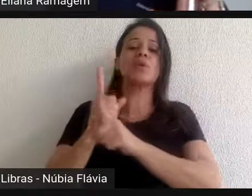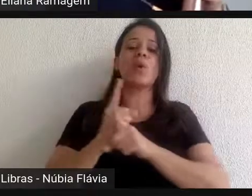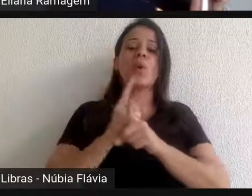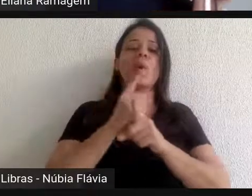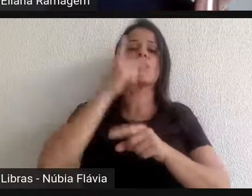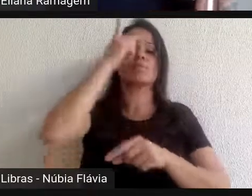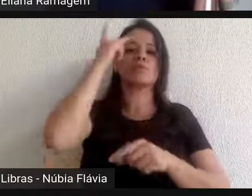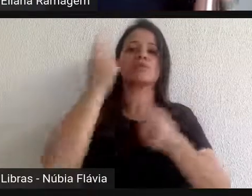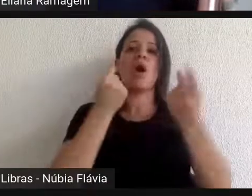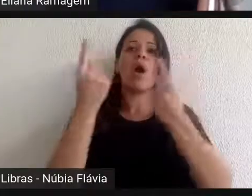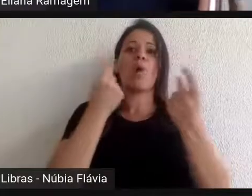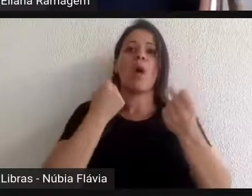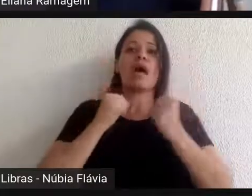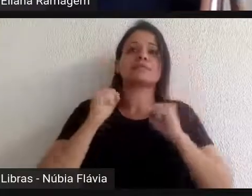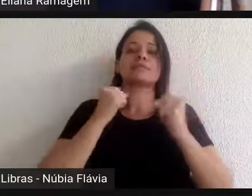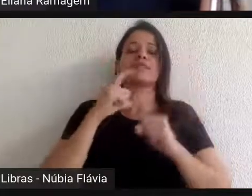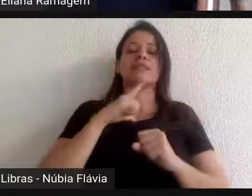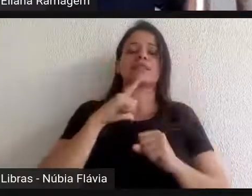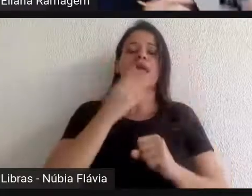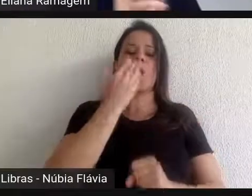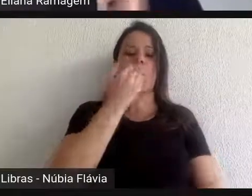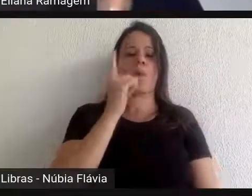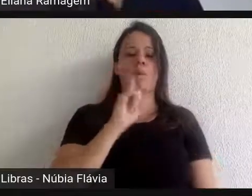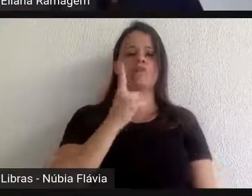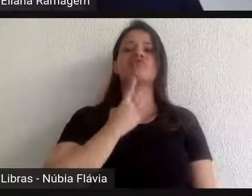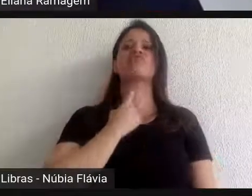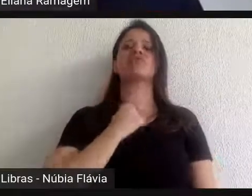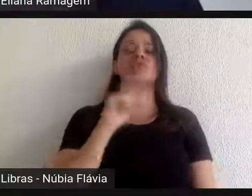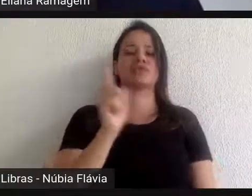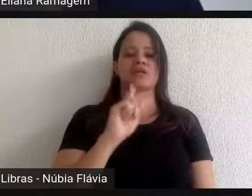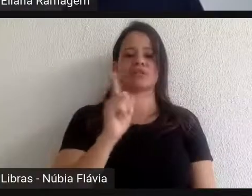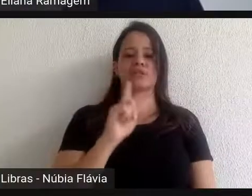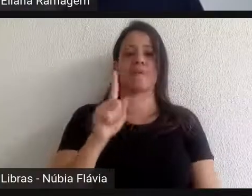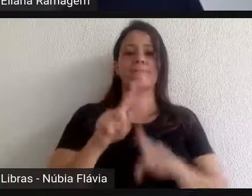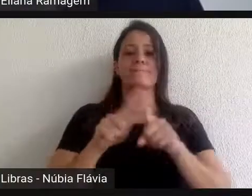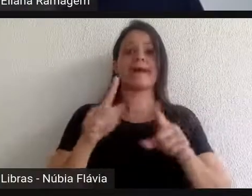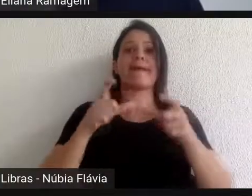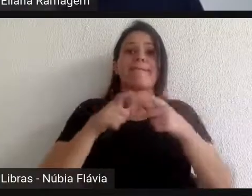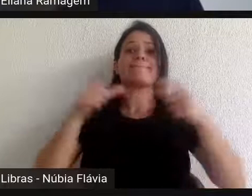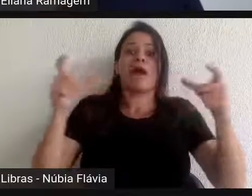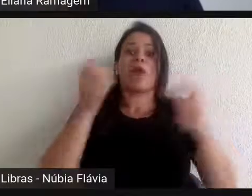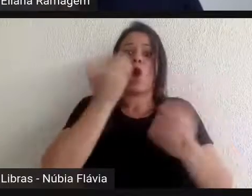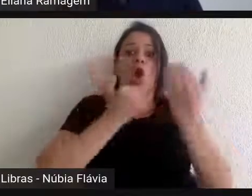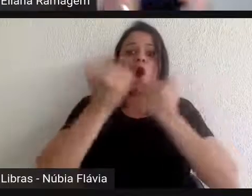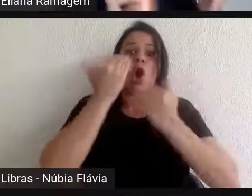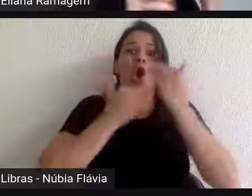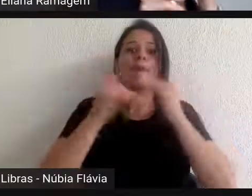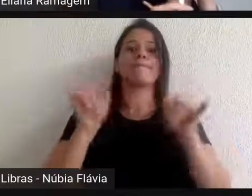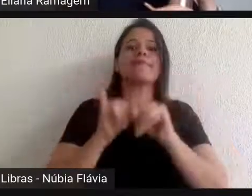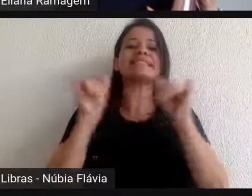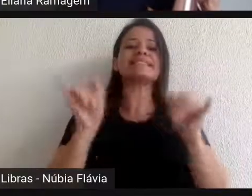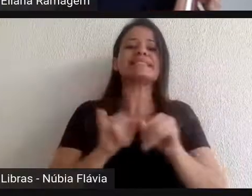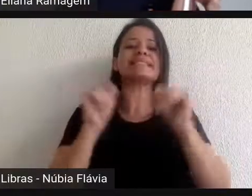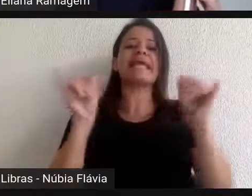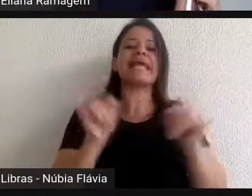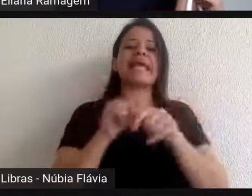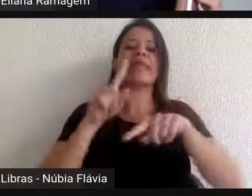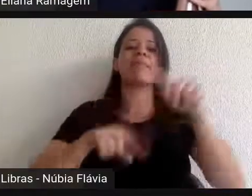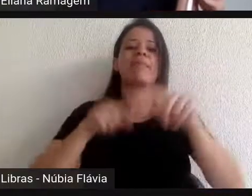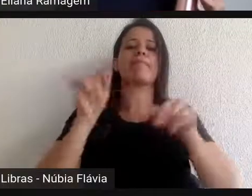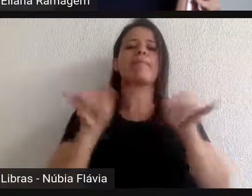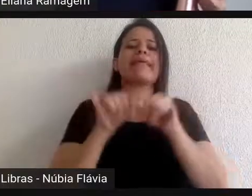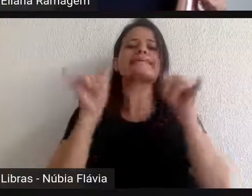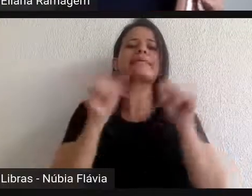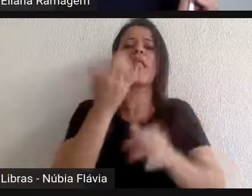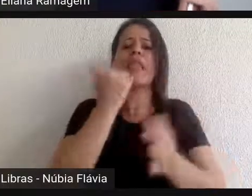com ansiedade, né? Bom, e por que a gente tem mais vontade de comer porcaria, né? Justamente